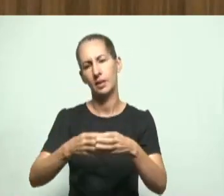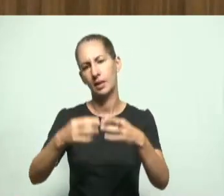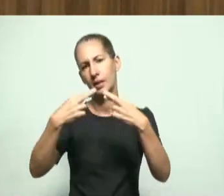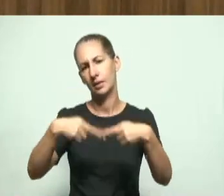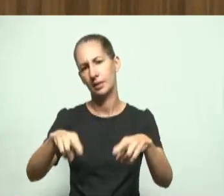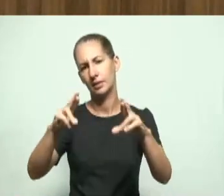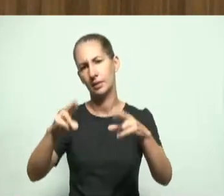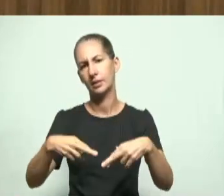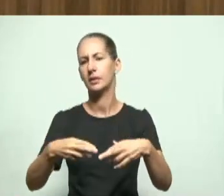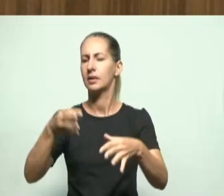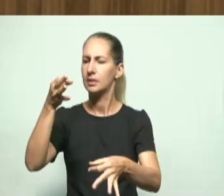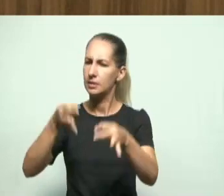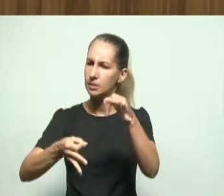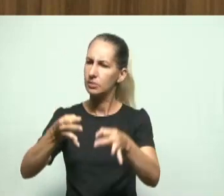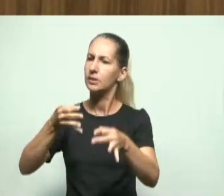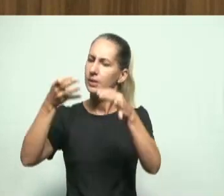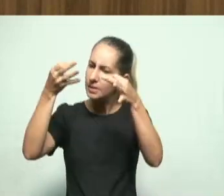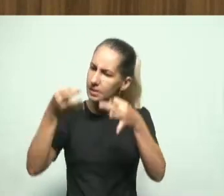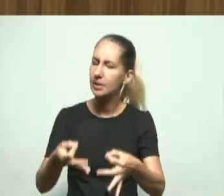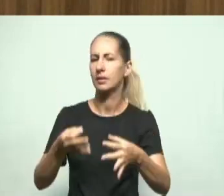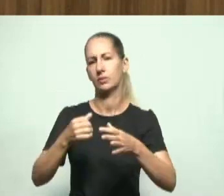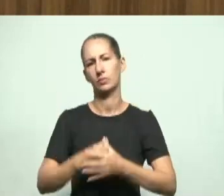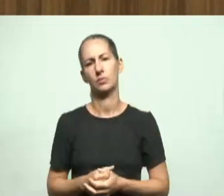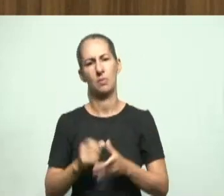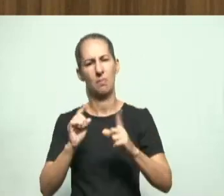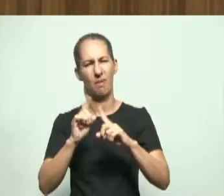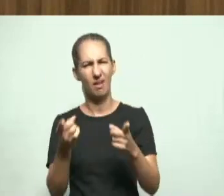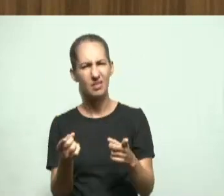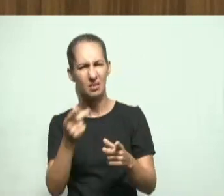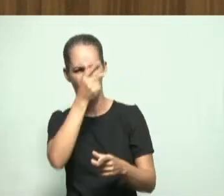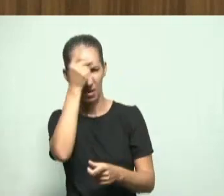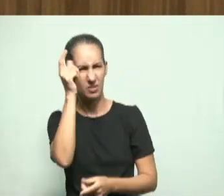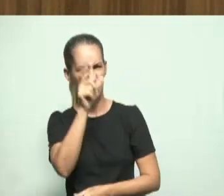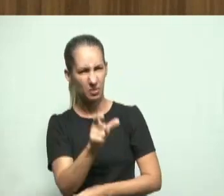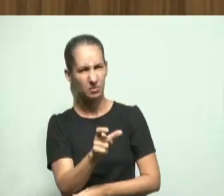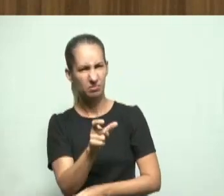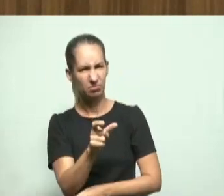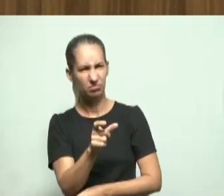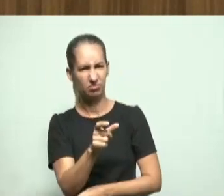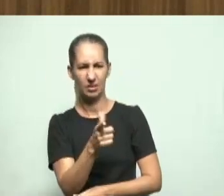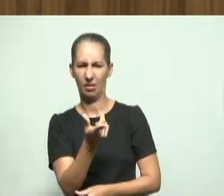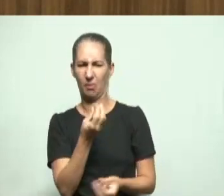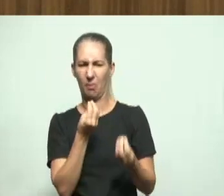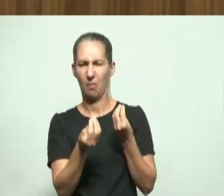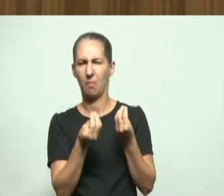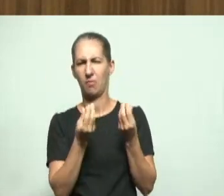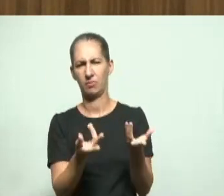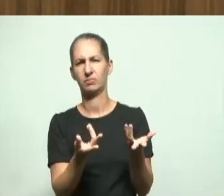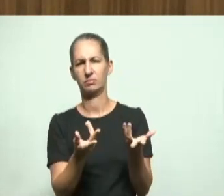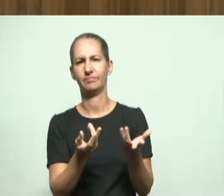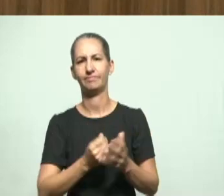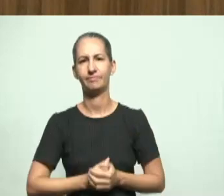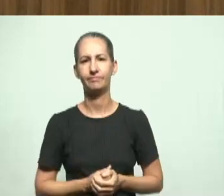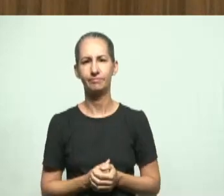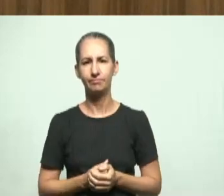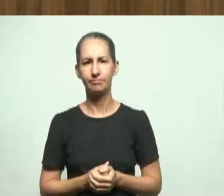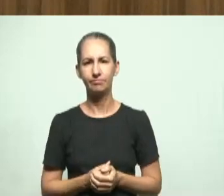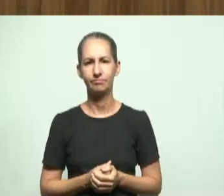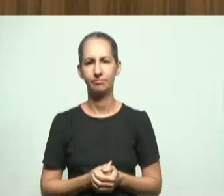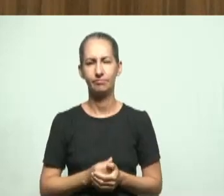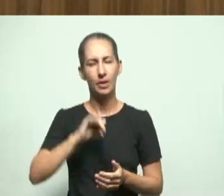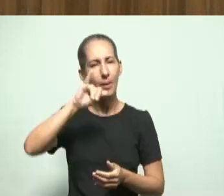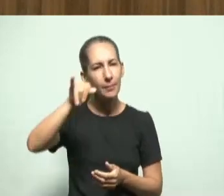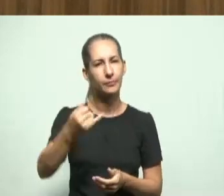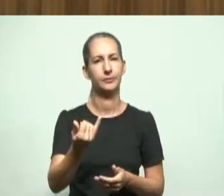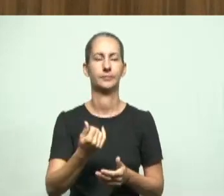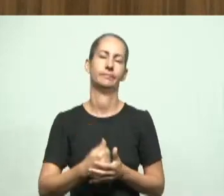do que justo estar nos locais. Agora tem picaretas, covardes, que ficam se